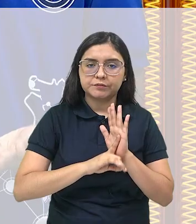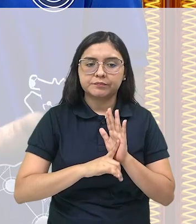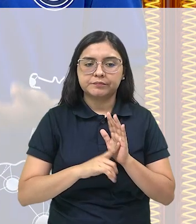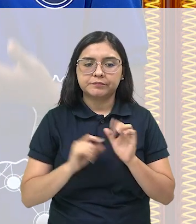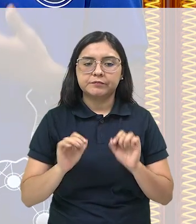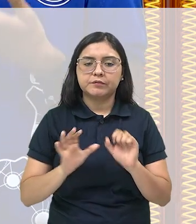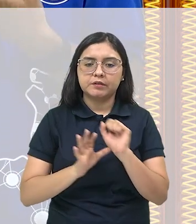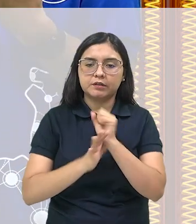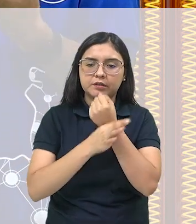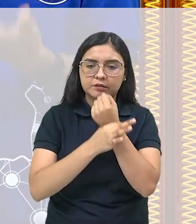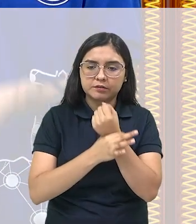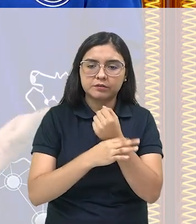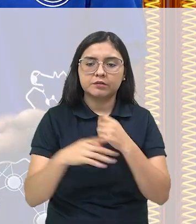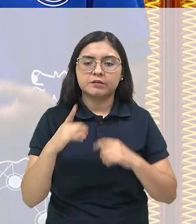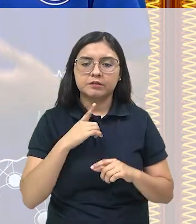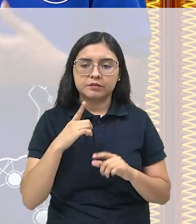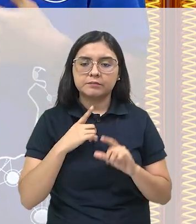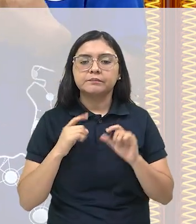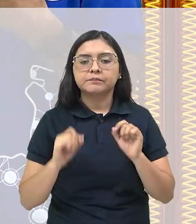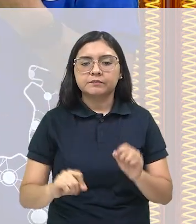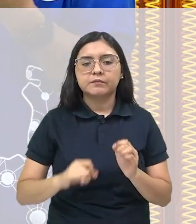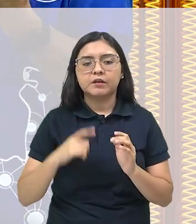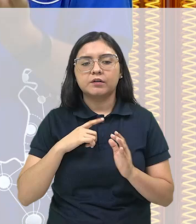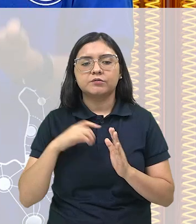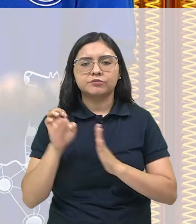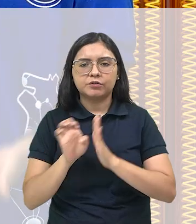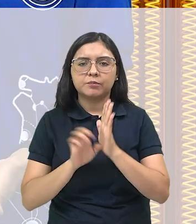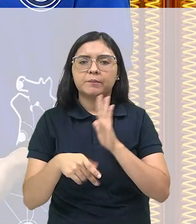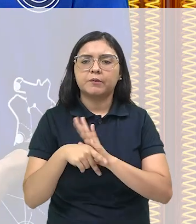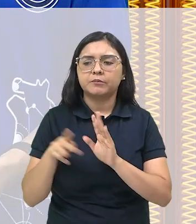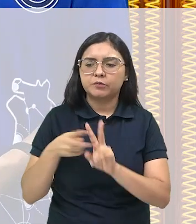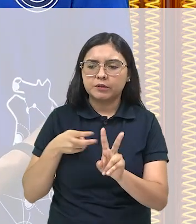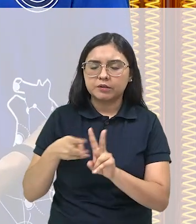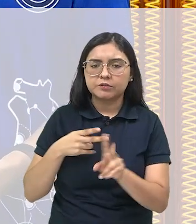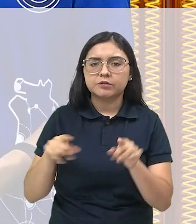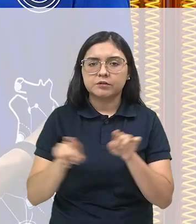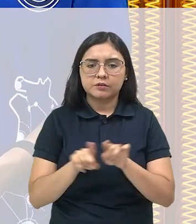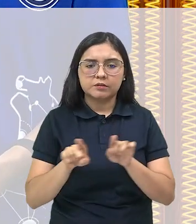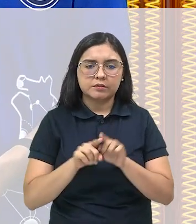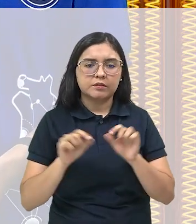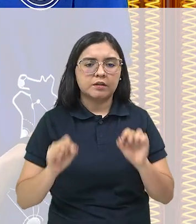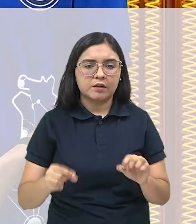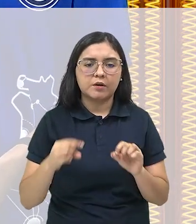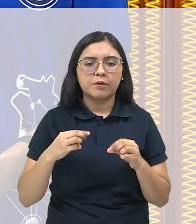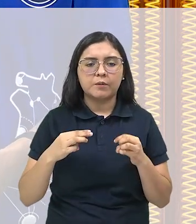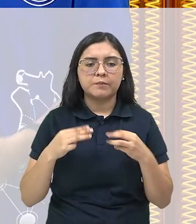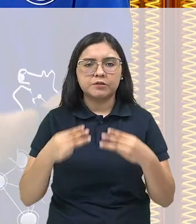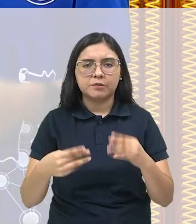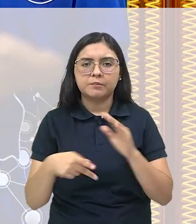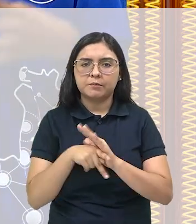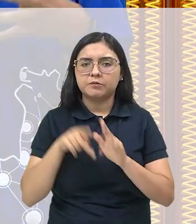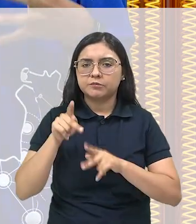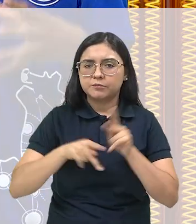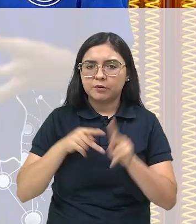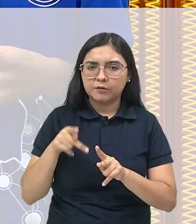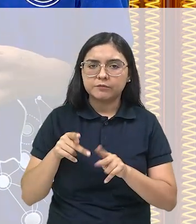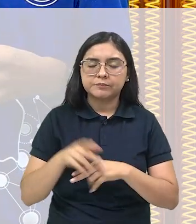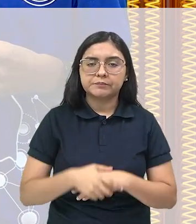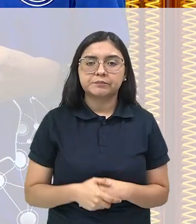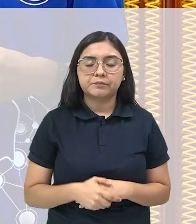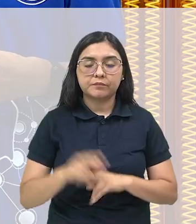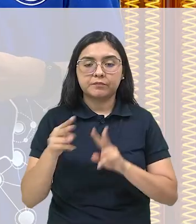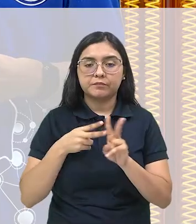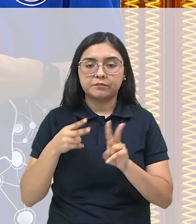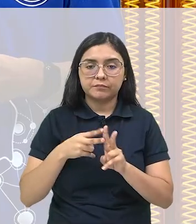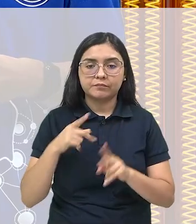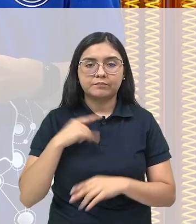mais garantidos, existe o Estatuto do Índio, existe lá, hoje em dia, o Ministério dos Povos Originários, né? Tem toda uma importância